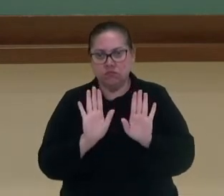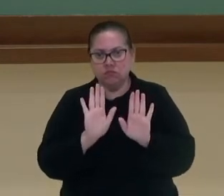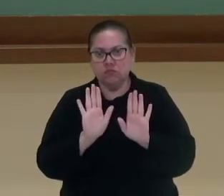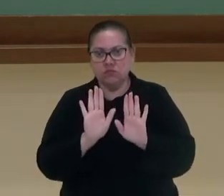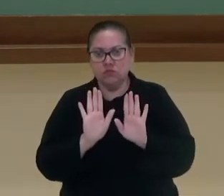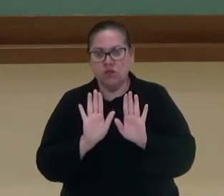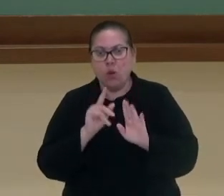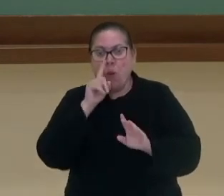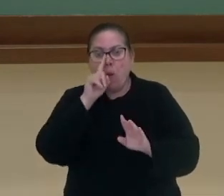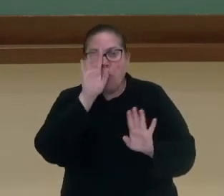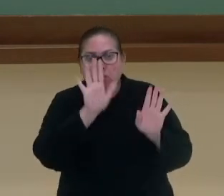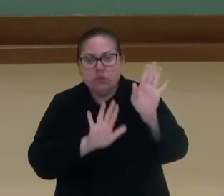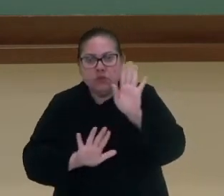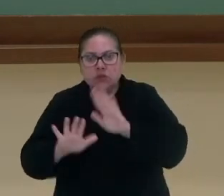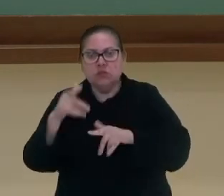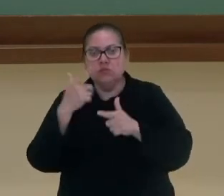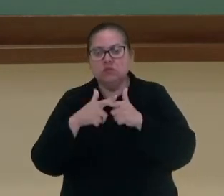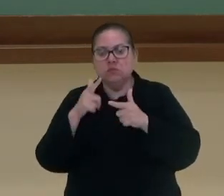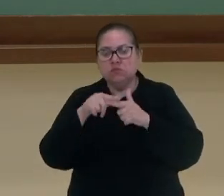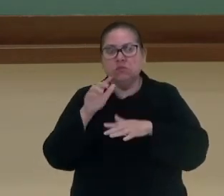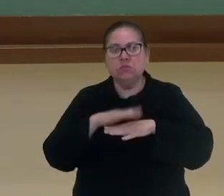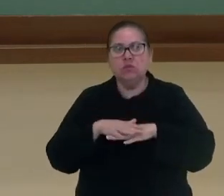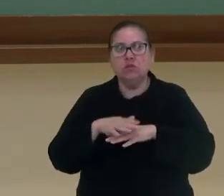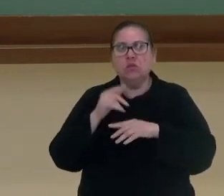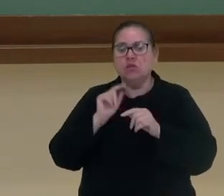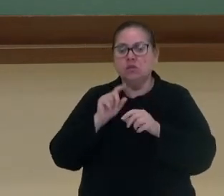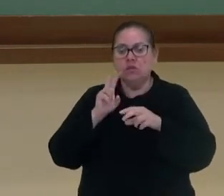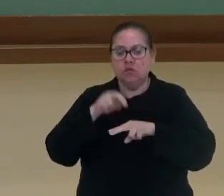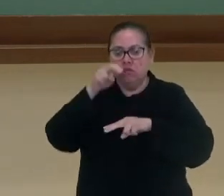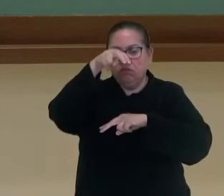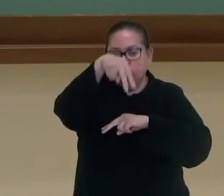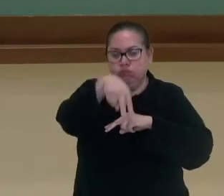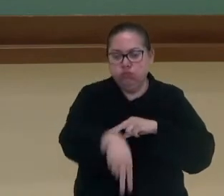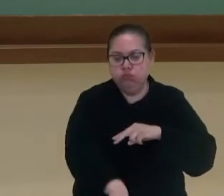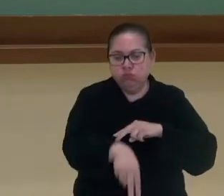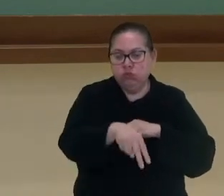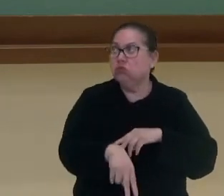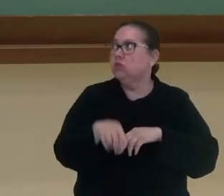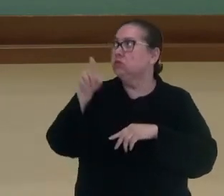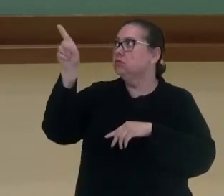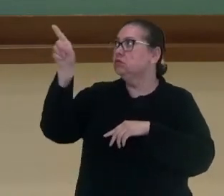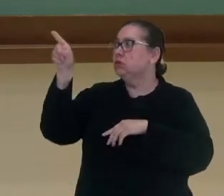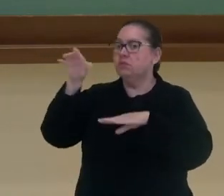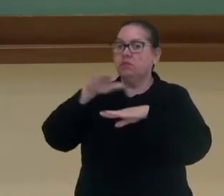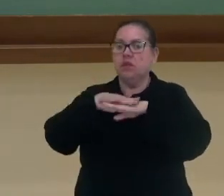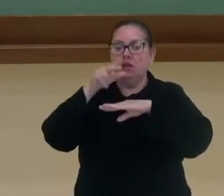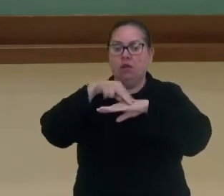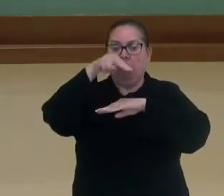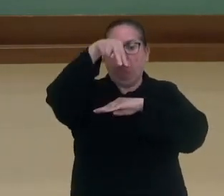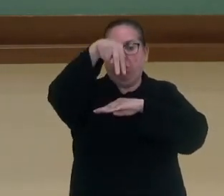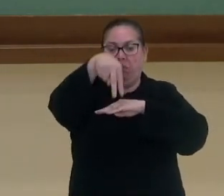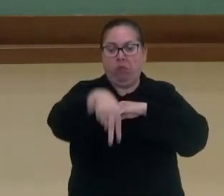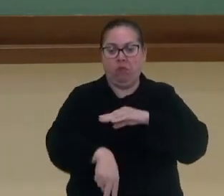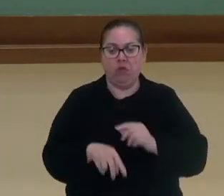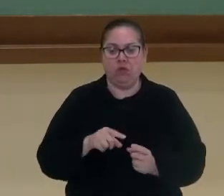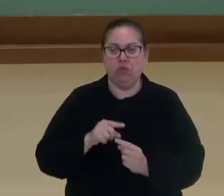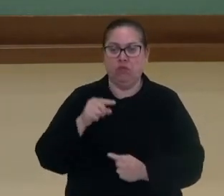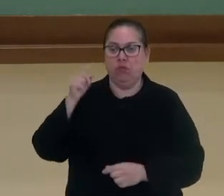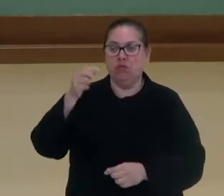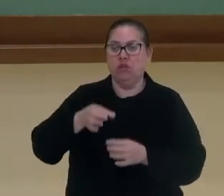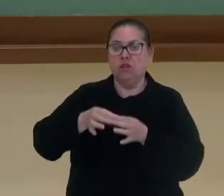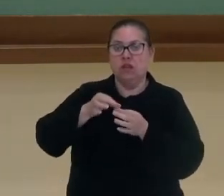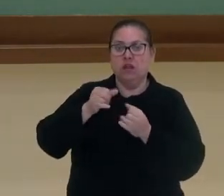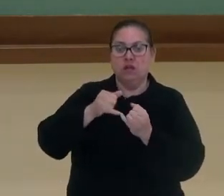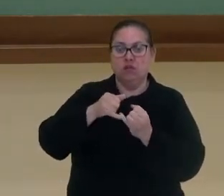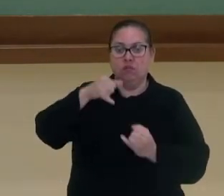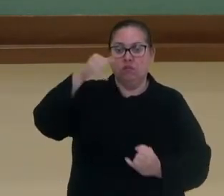os riscos de lesões. Por exemplo, aqui do bungee jump, eu saltar de um local bem alto, né? Se eu não tivesse essa corda, com